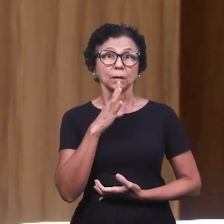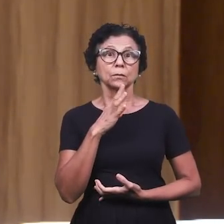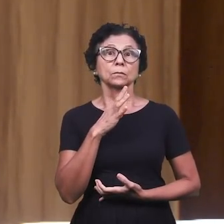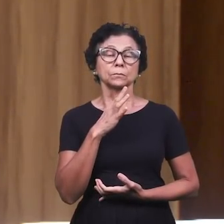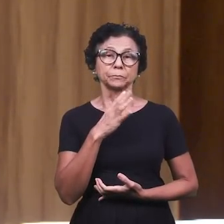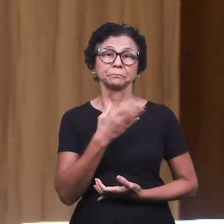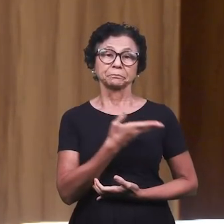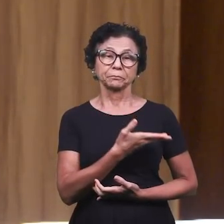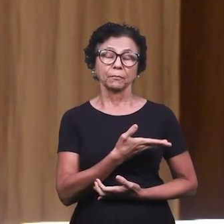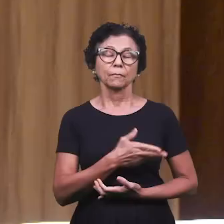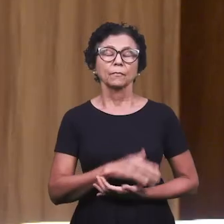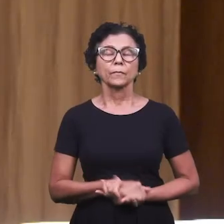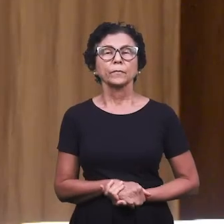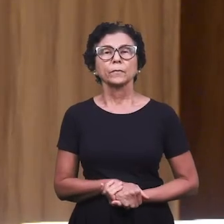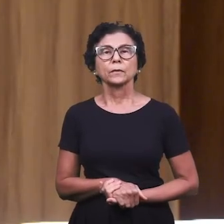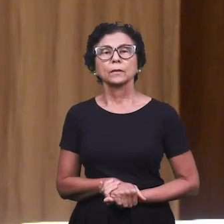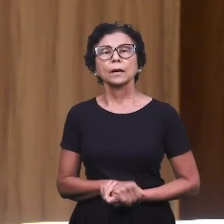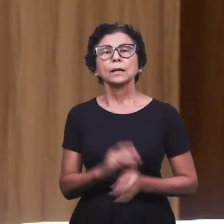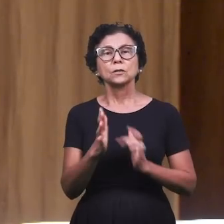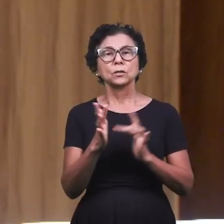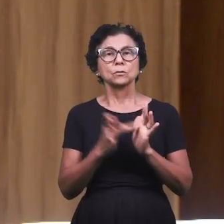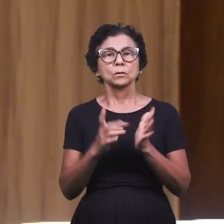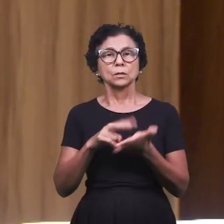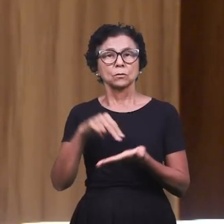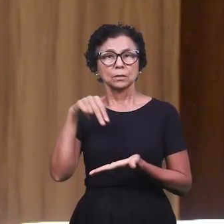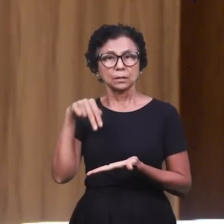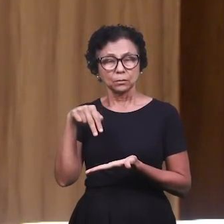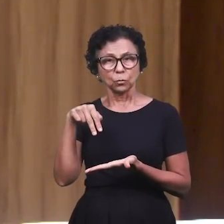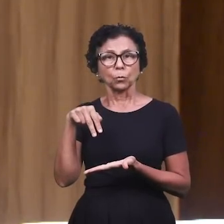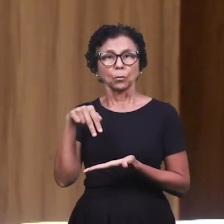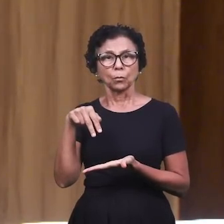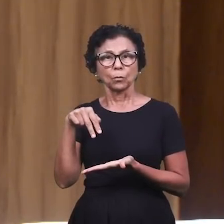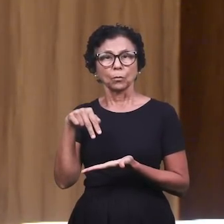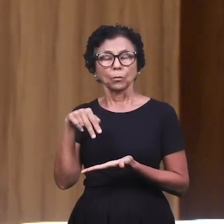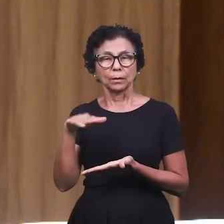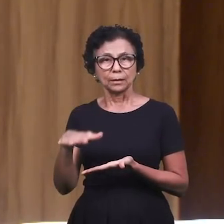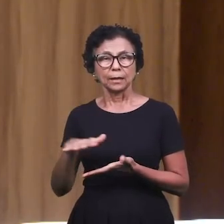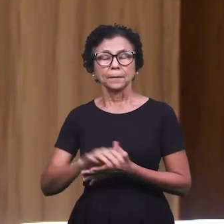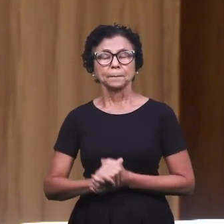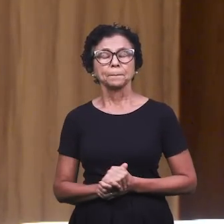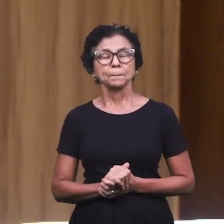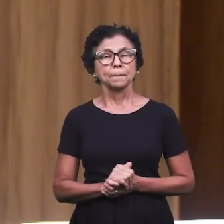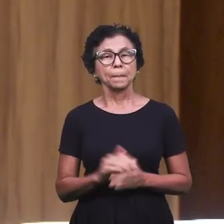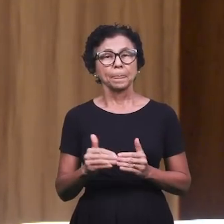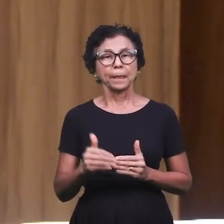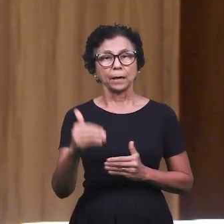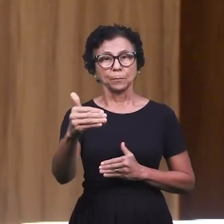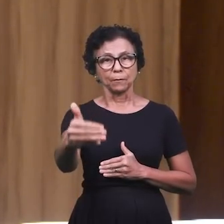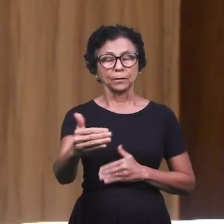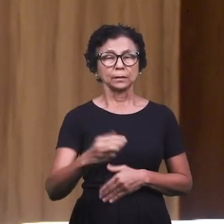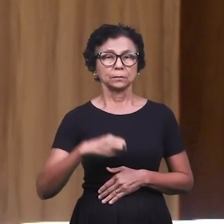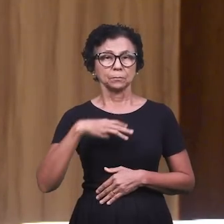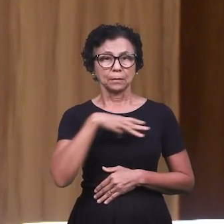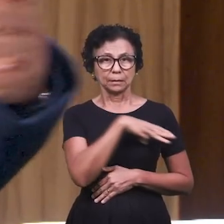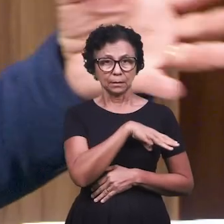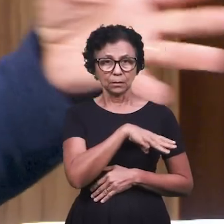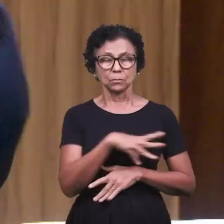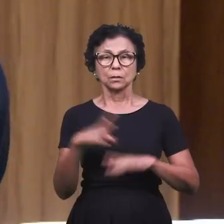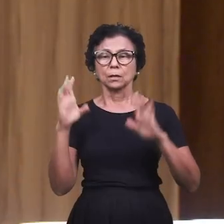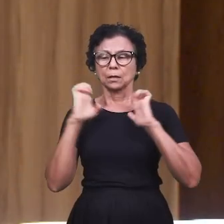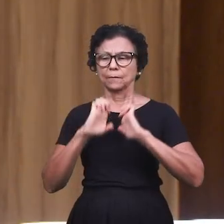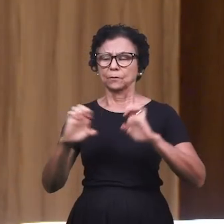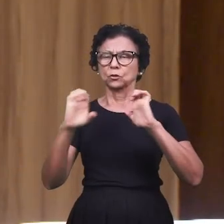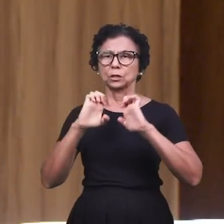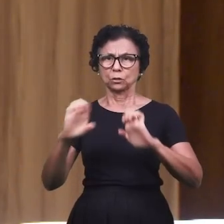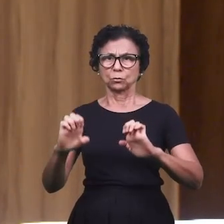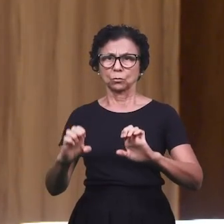após a ressurreição de Jesus, ele passou a pregar para os judeus. Ele evangelizou os próprios ali da descendência